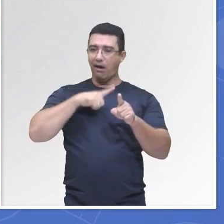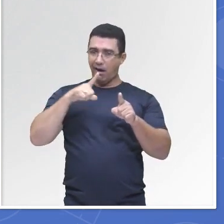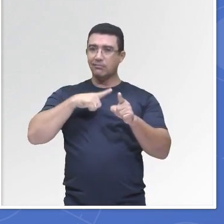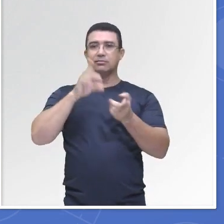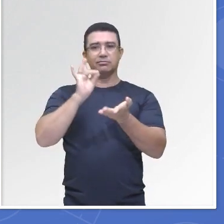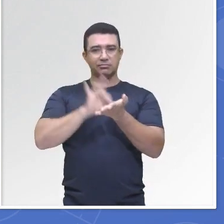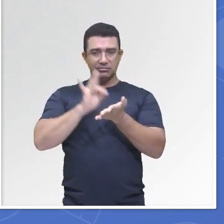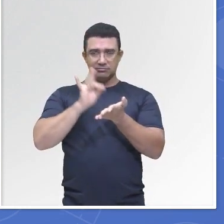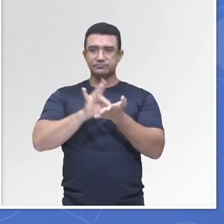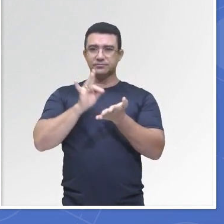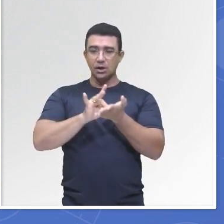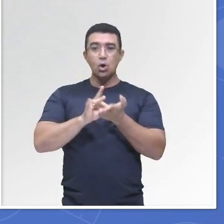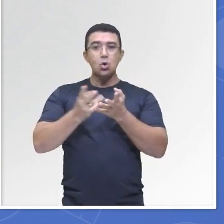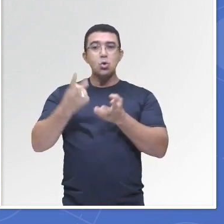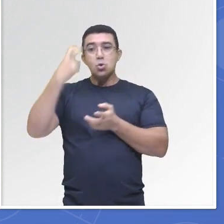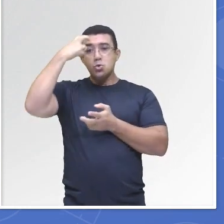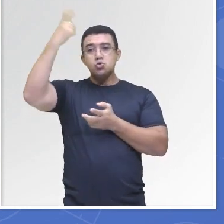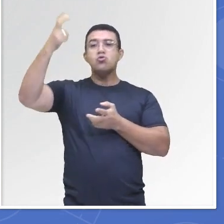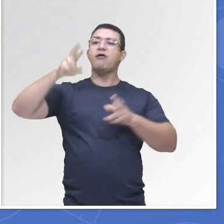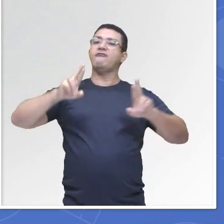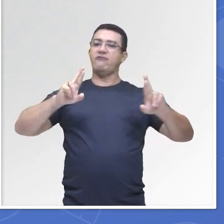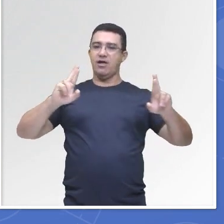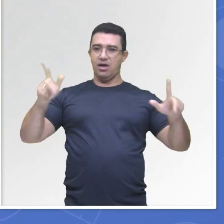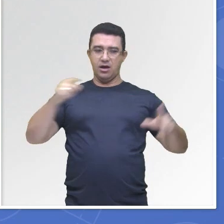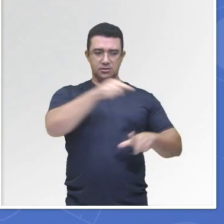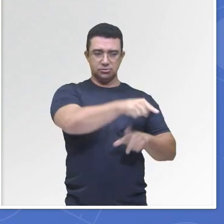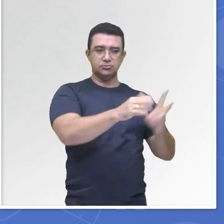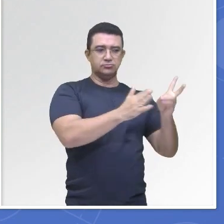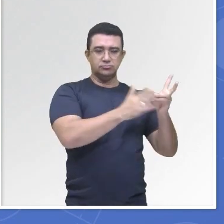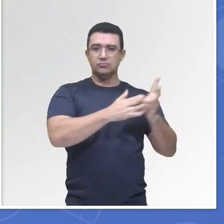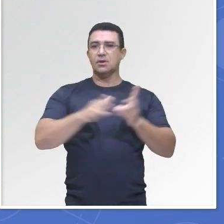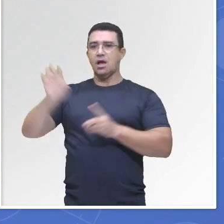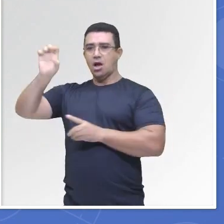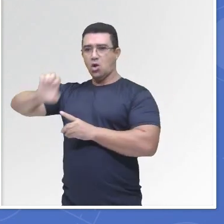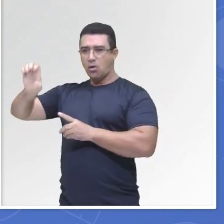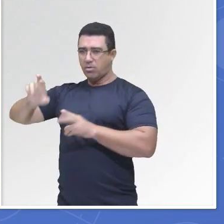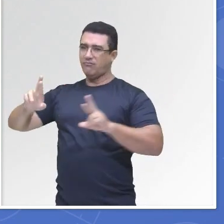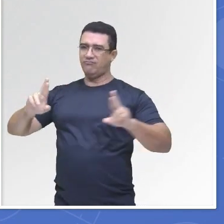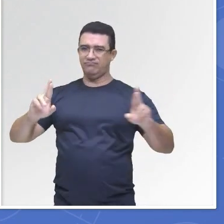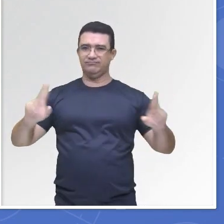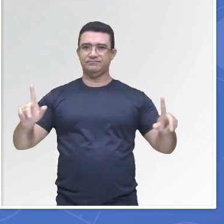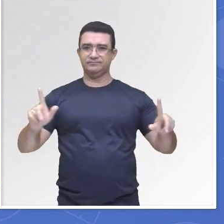culturas diferentes, certo? Então, vamos à nossa próxima questão.